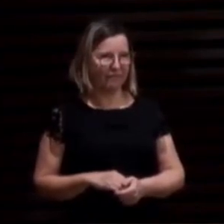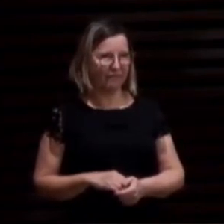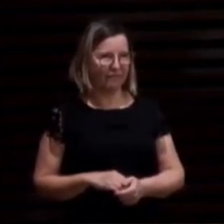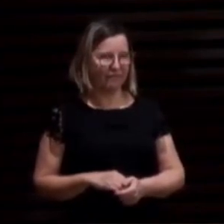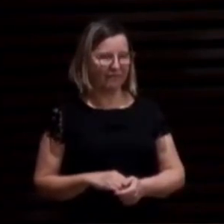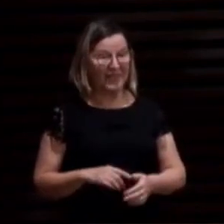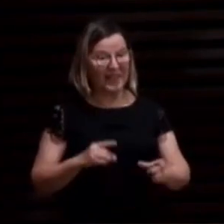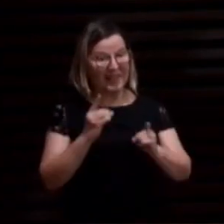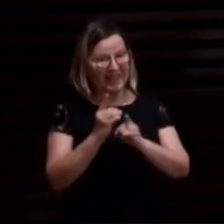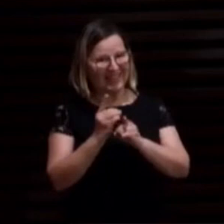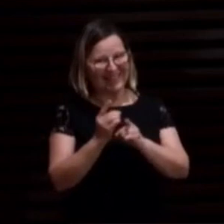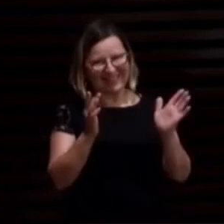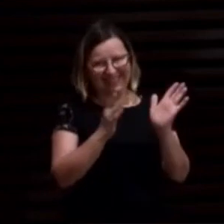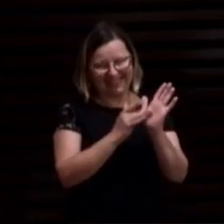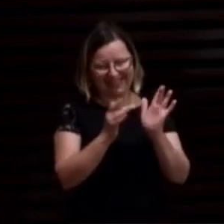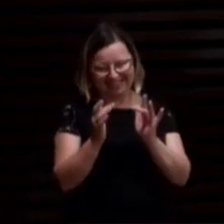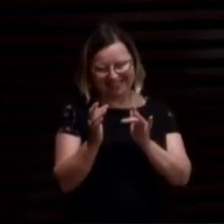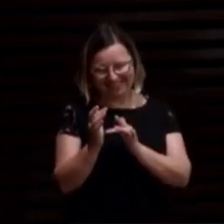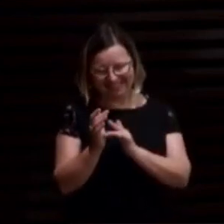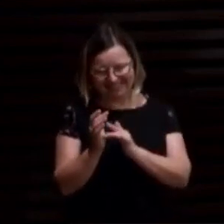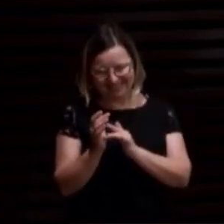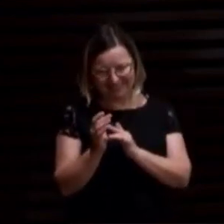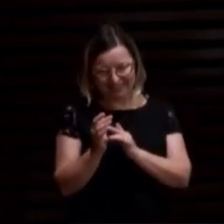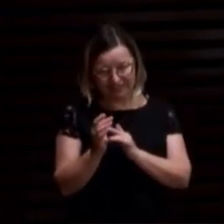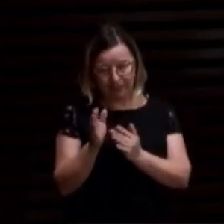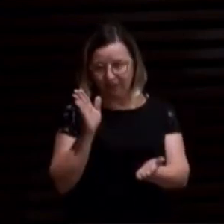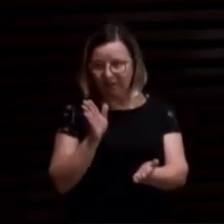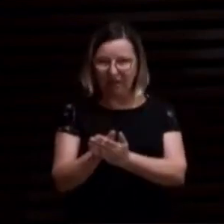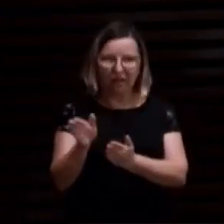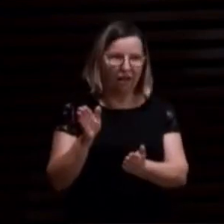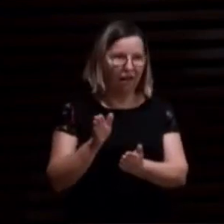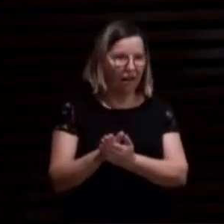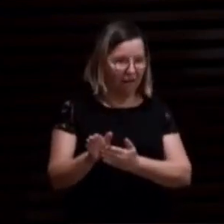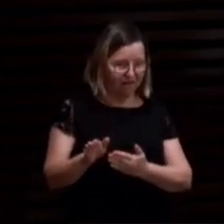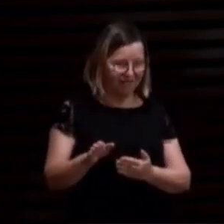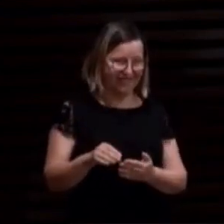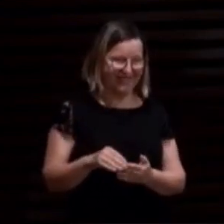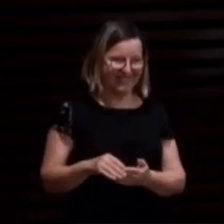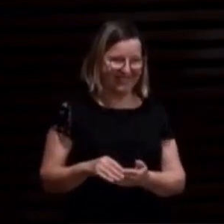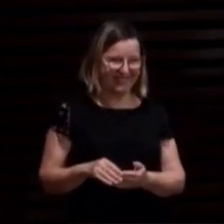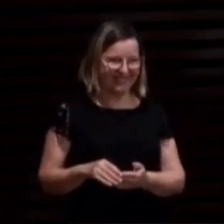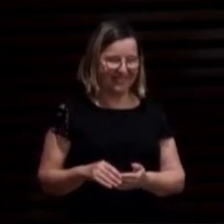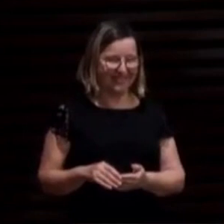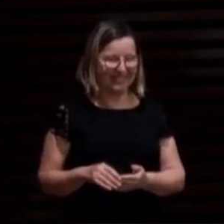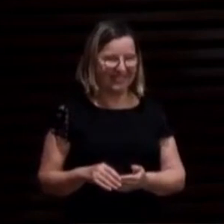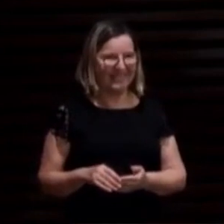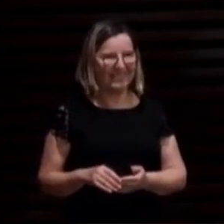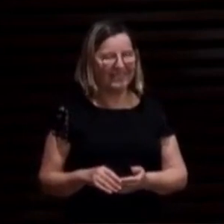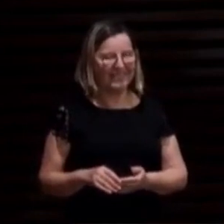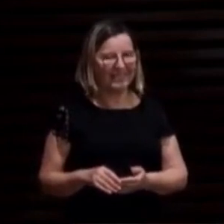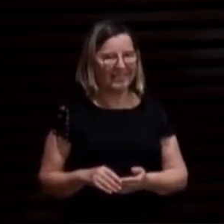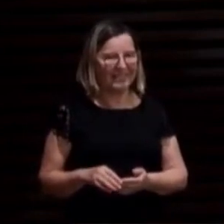Os discípulos de Jesus fugiram quando eles foram presos. Marcos,